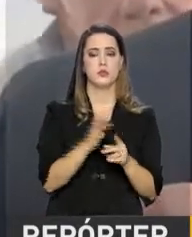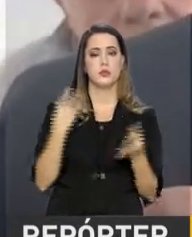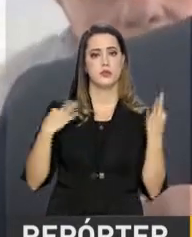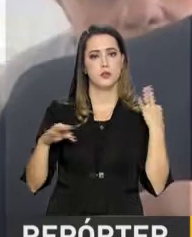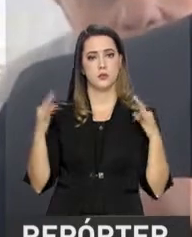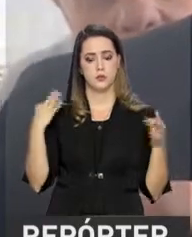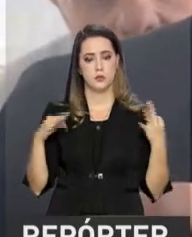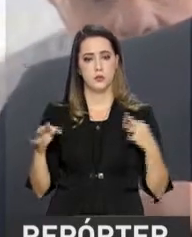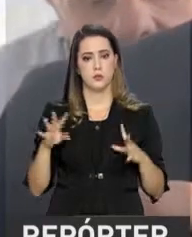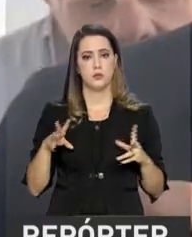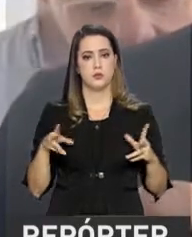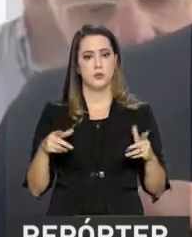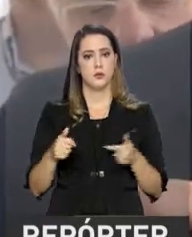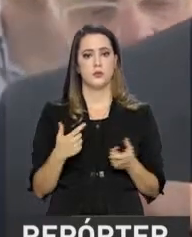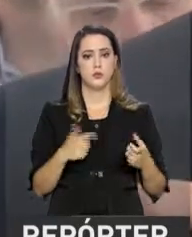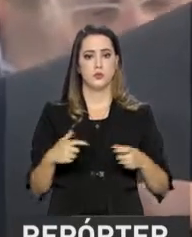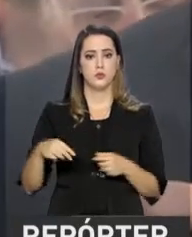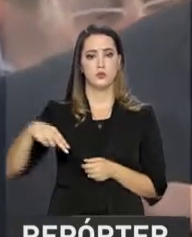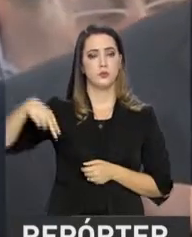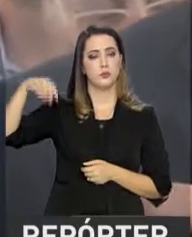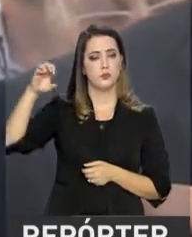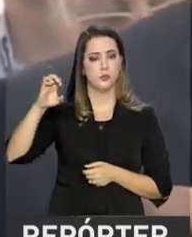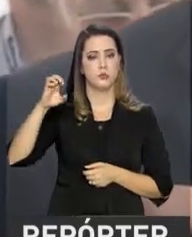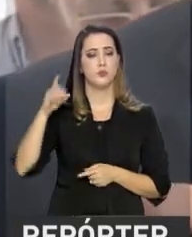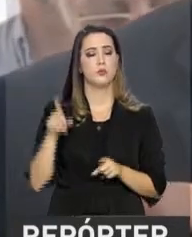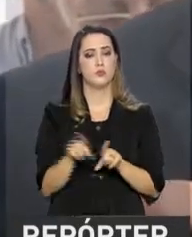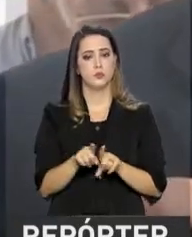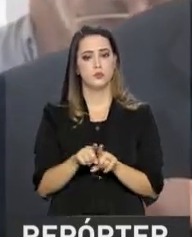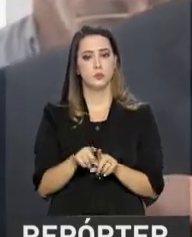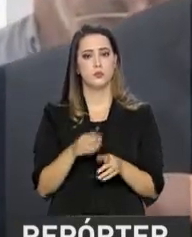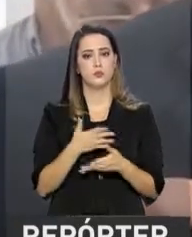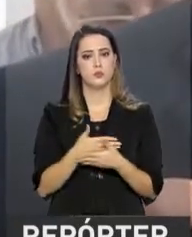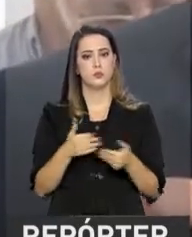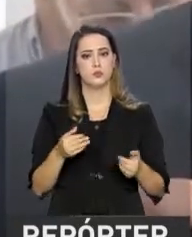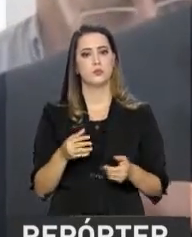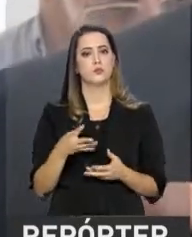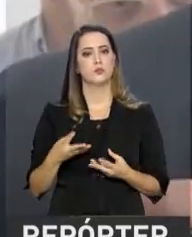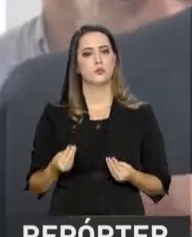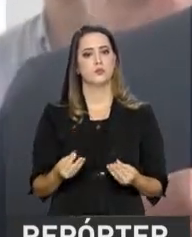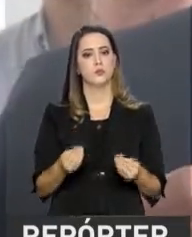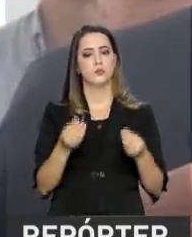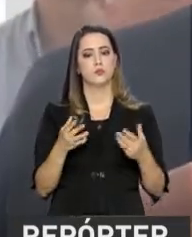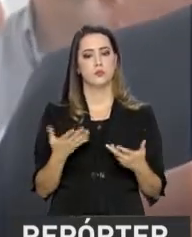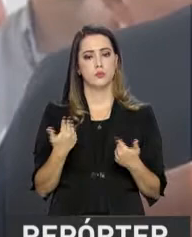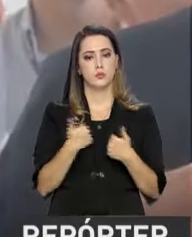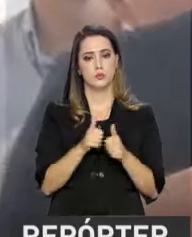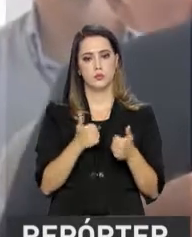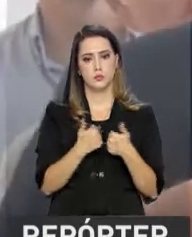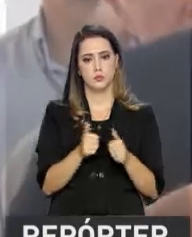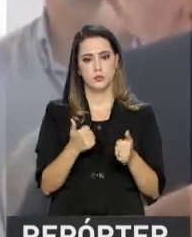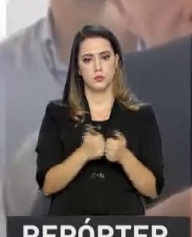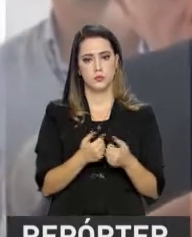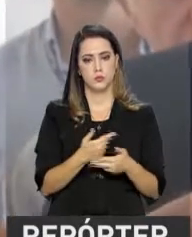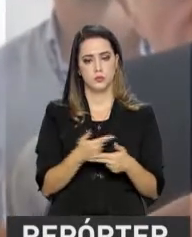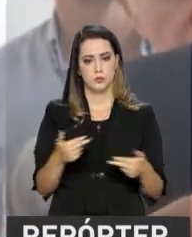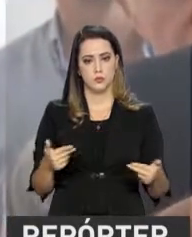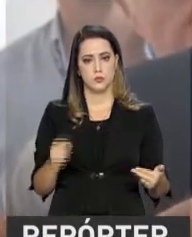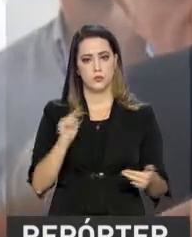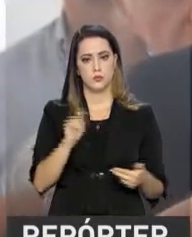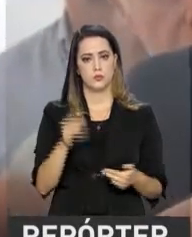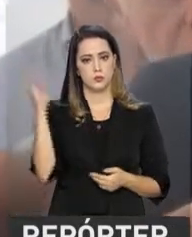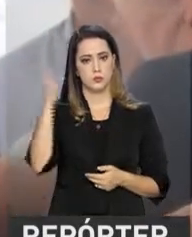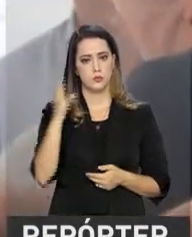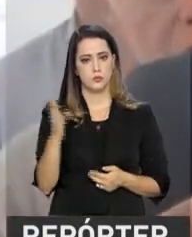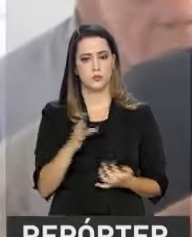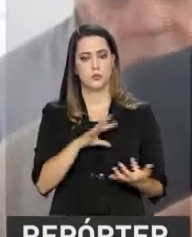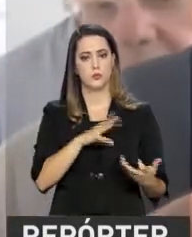turismo, né, de toda a região Nordeste, né, vai melhorar muito o escoamento da produção de bens do